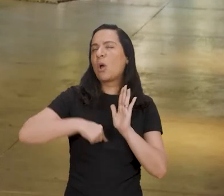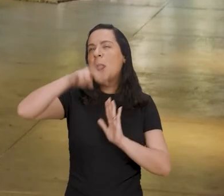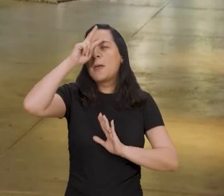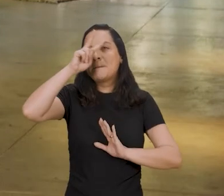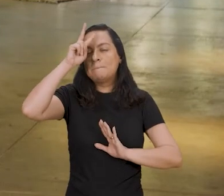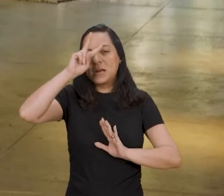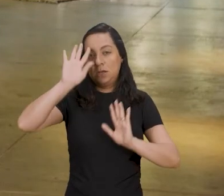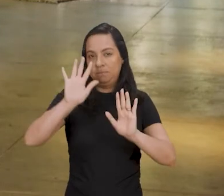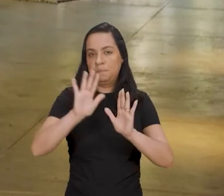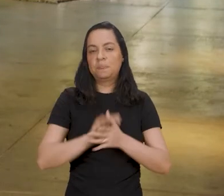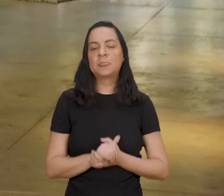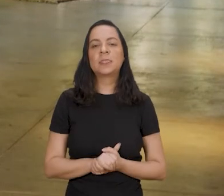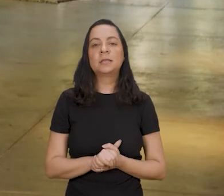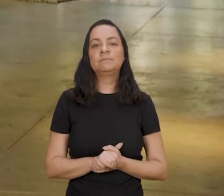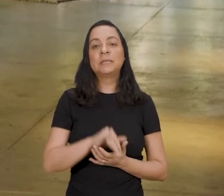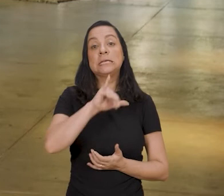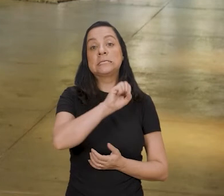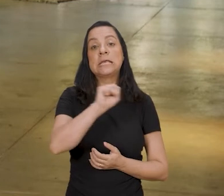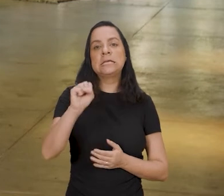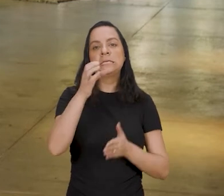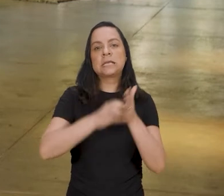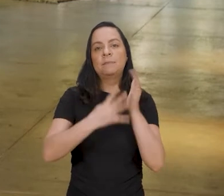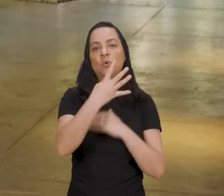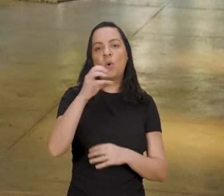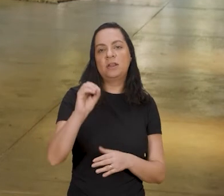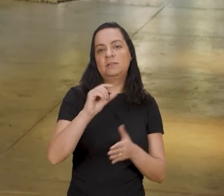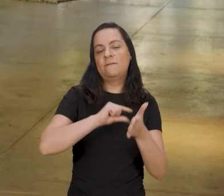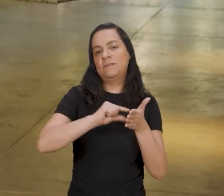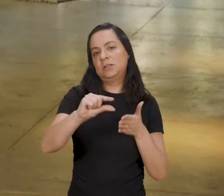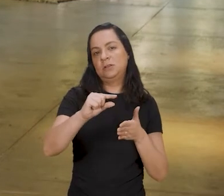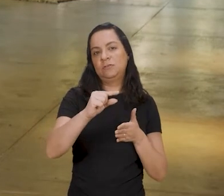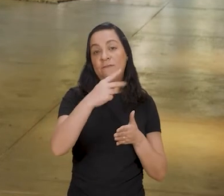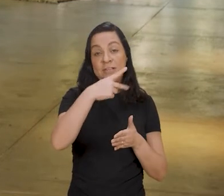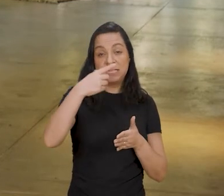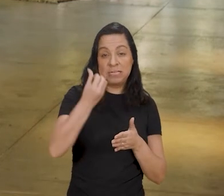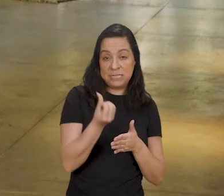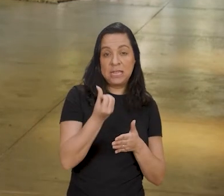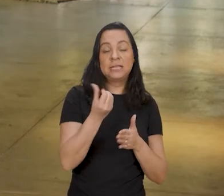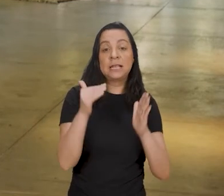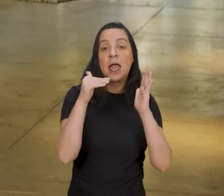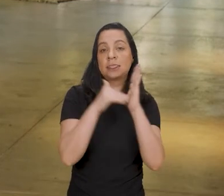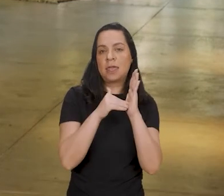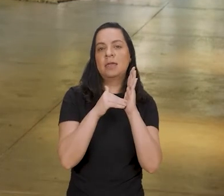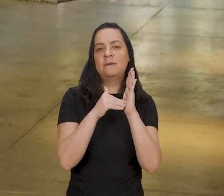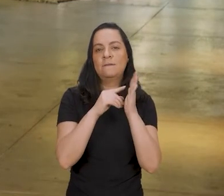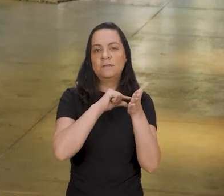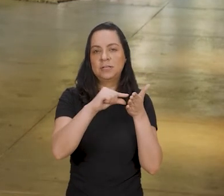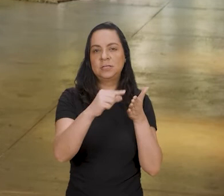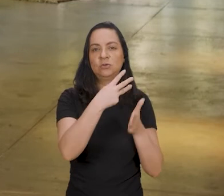à mente é Isaías, capítulo 40, versículo 26 ao